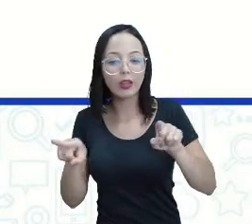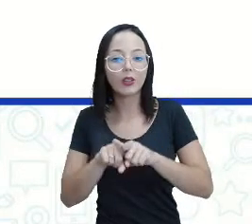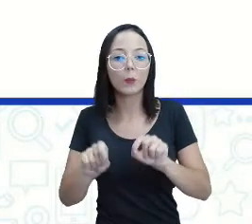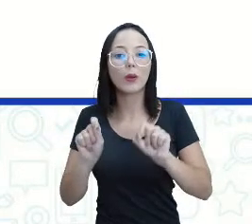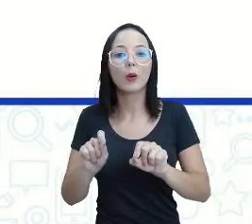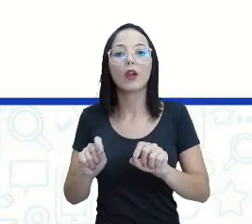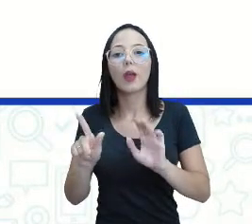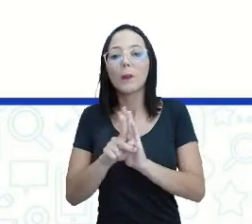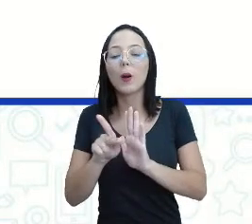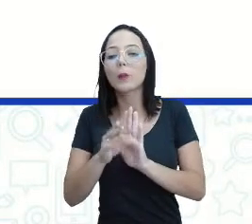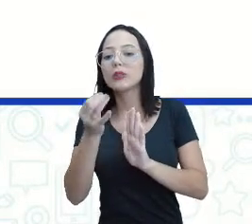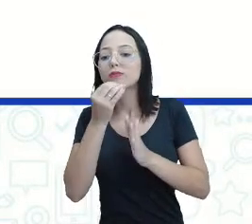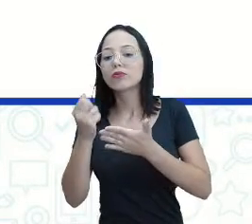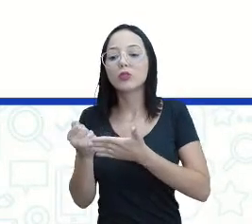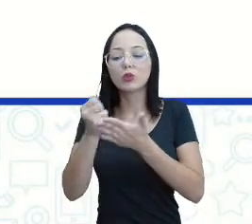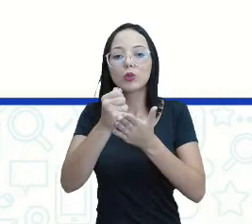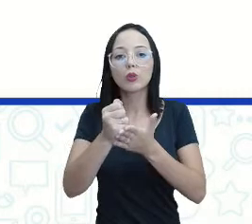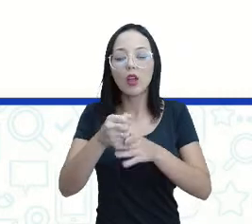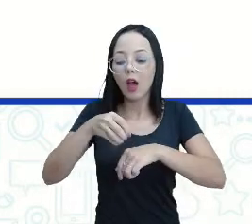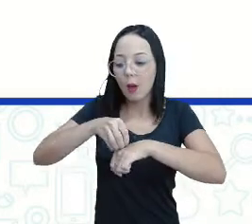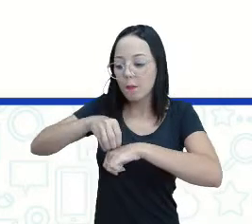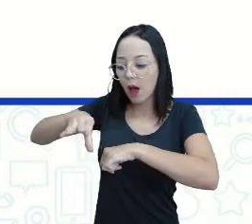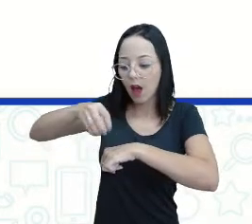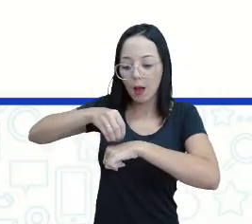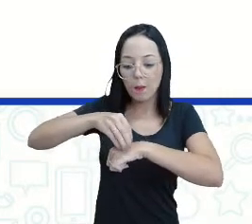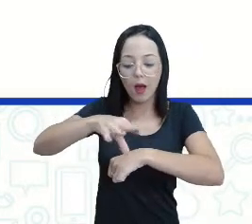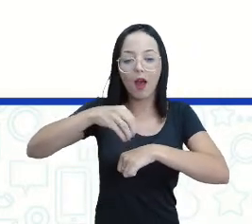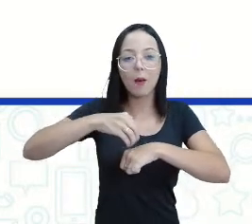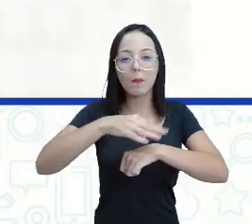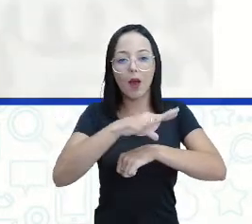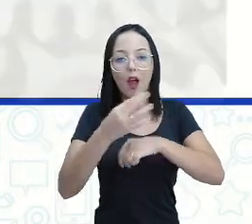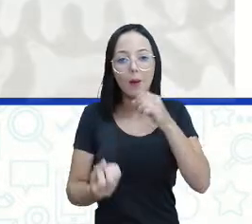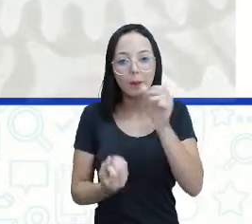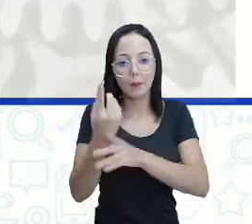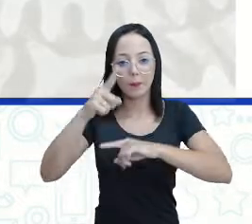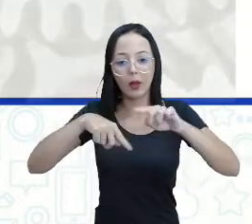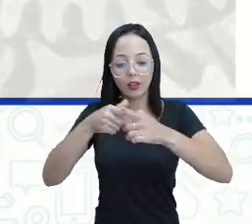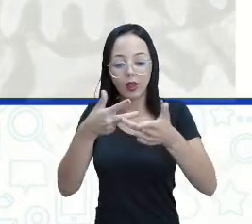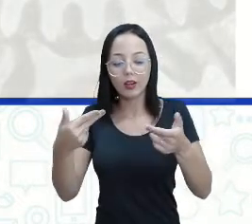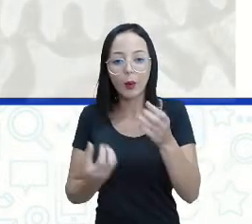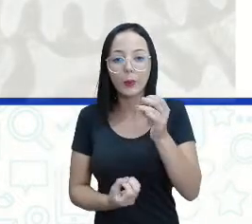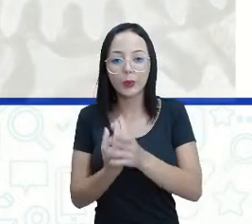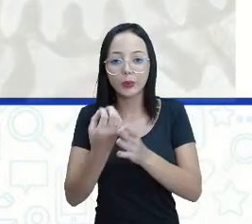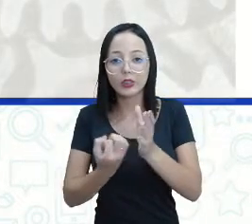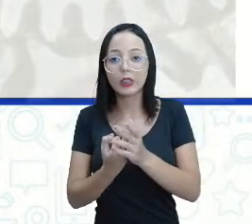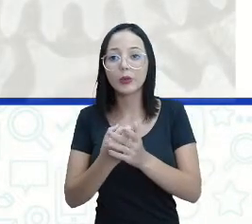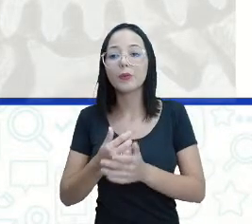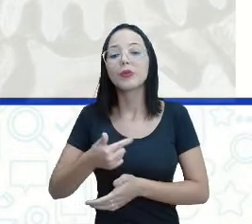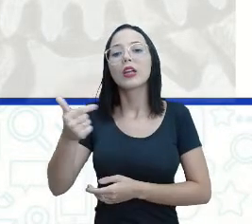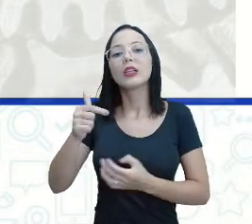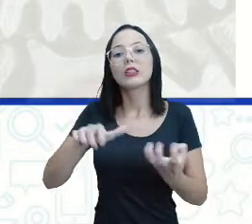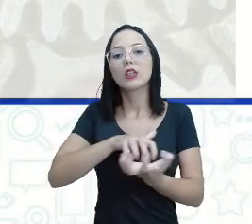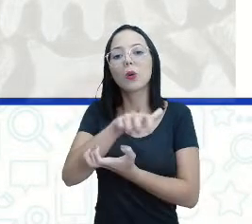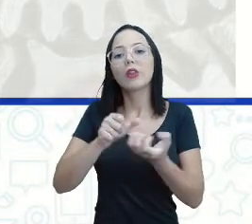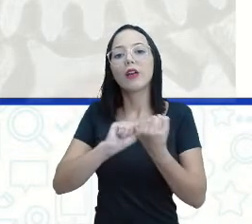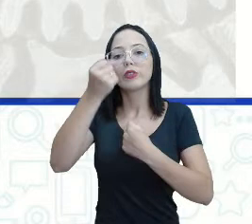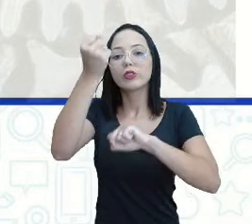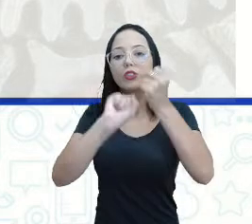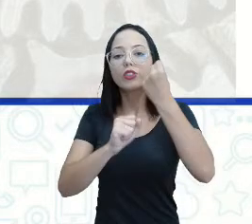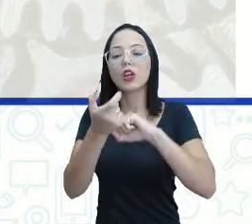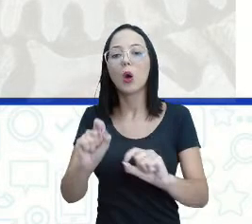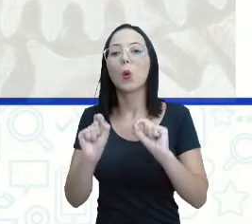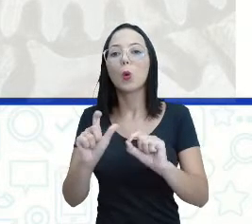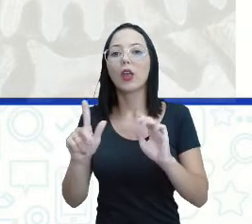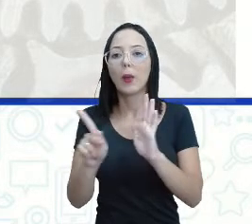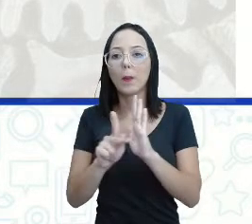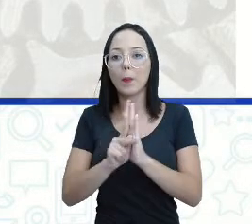consumidores e também favoreceram a distribuição dos bens produzidos. A segunda Revolução Industrial diz respeito ao período entre